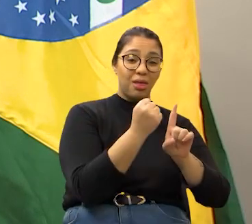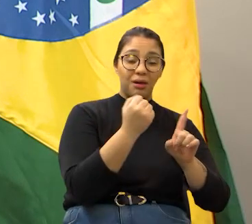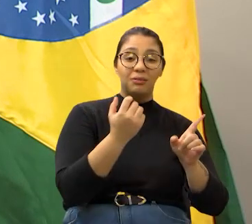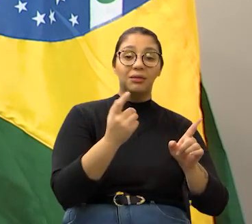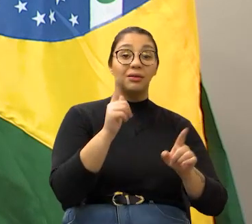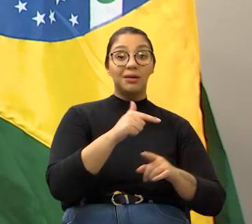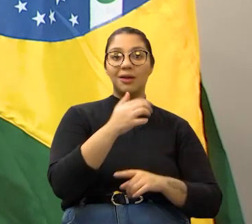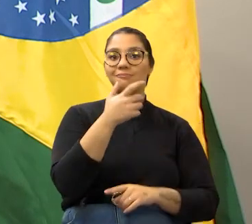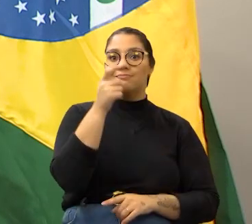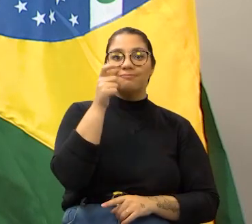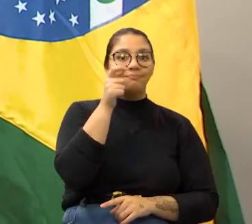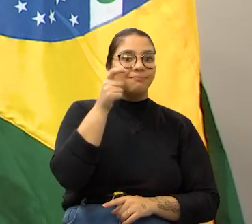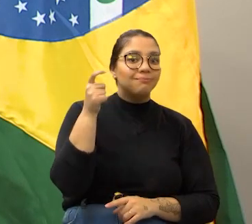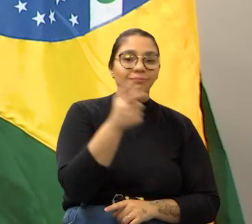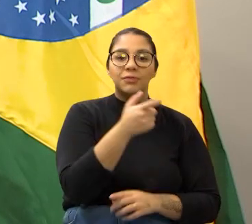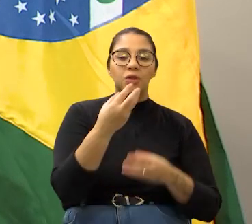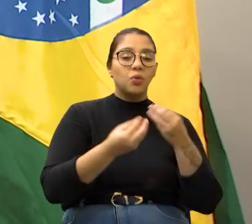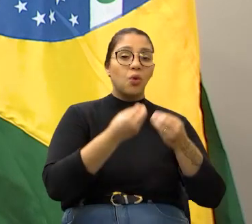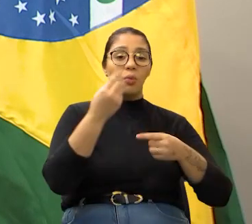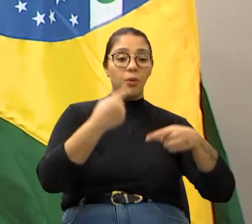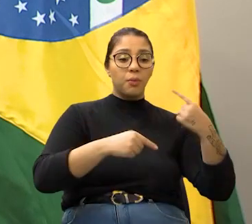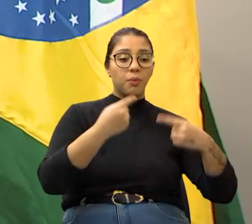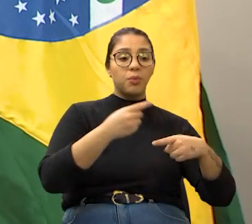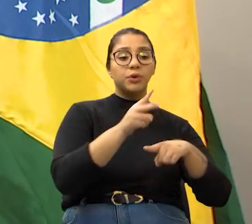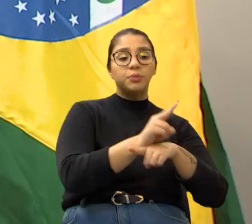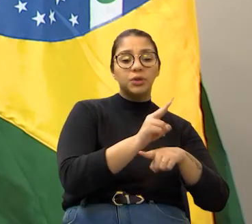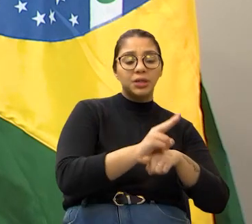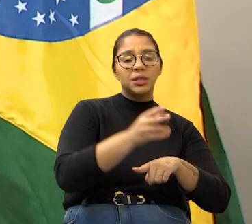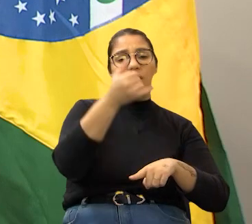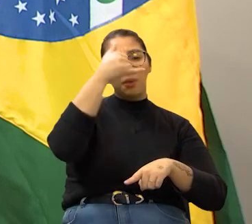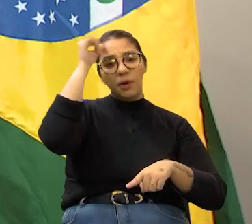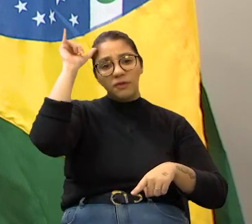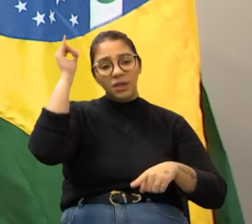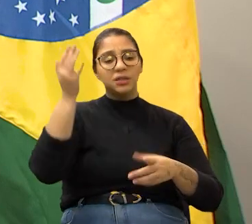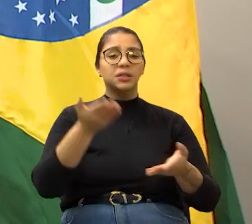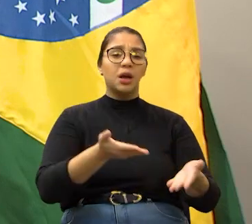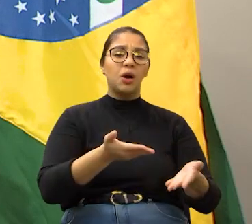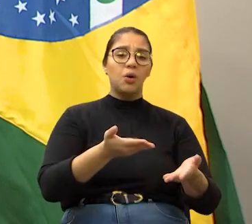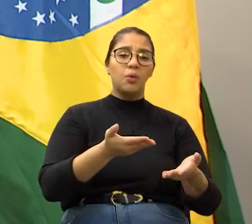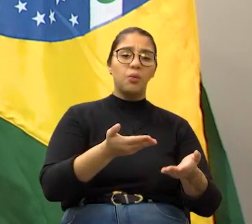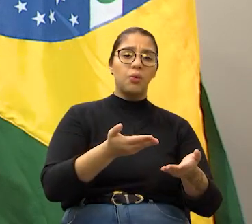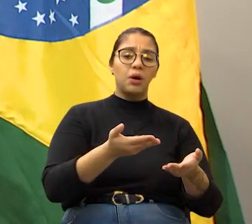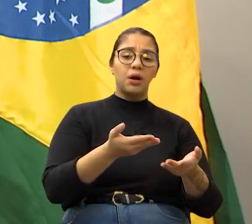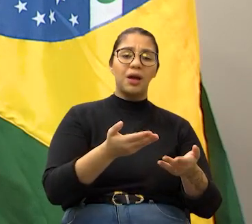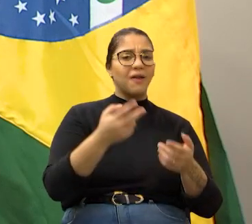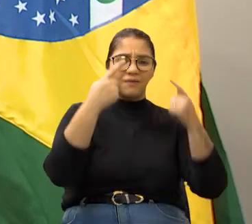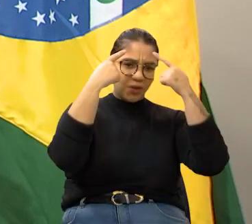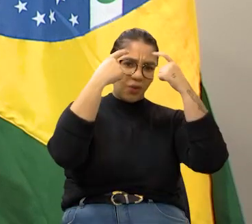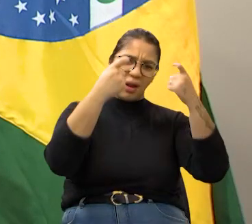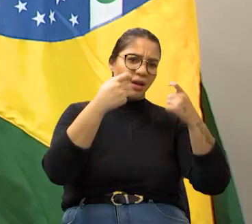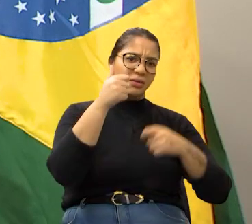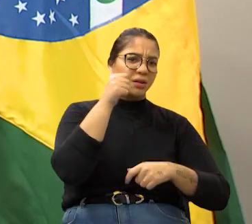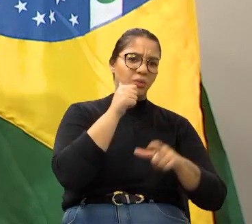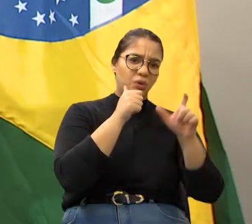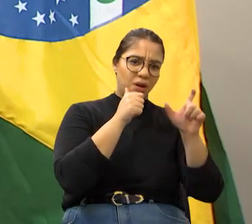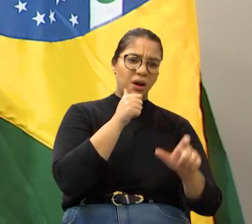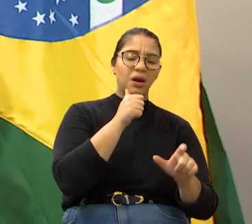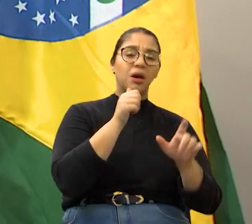interessa diretamente às mulheres, né? Como aprimorar as políticas, as ações de proteção, de prevenção,